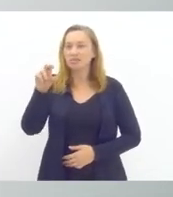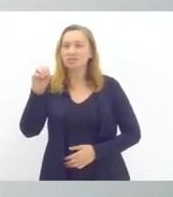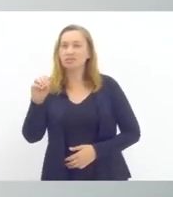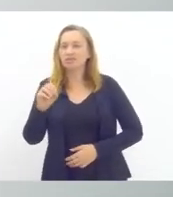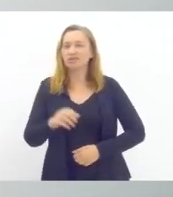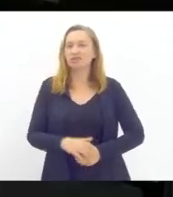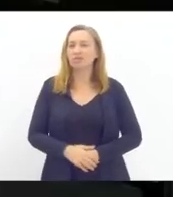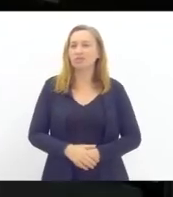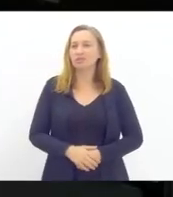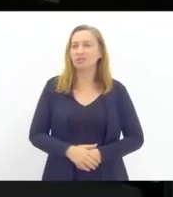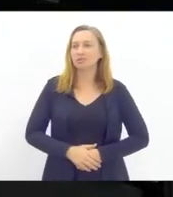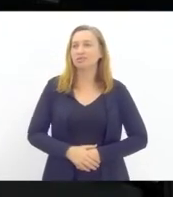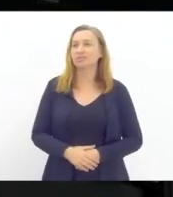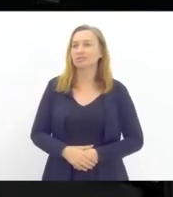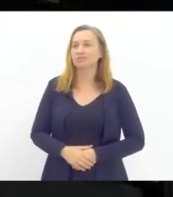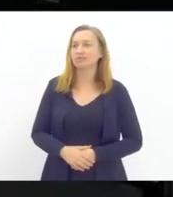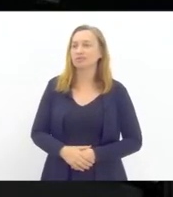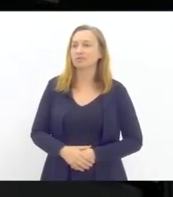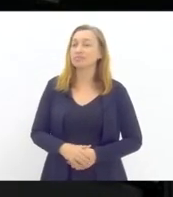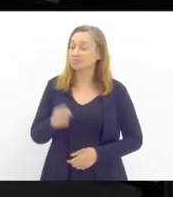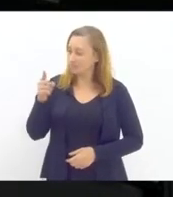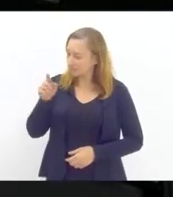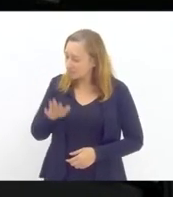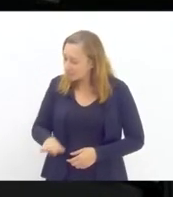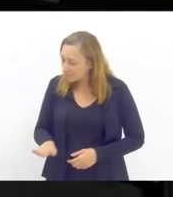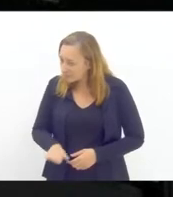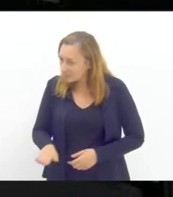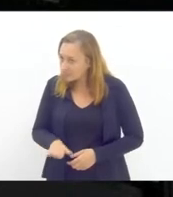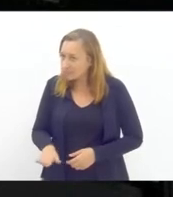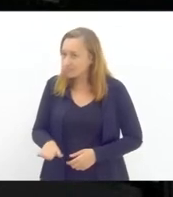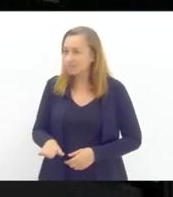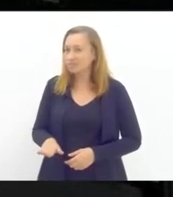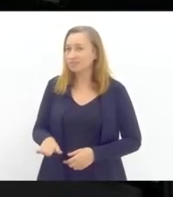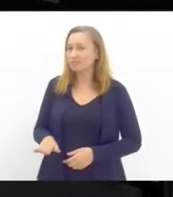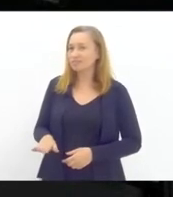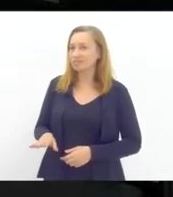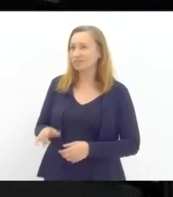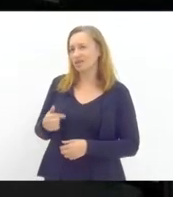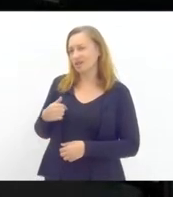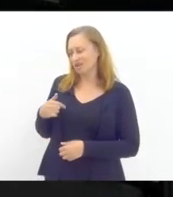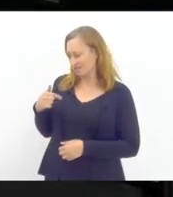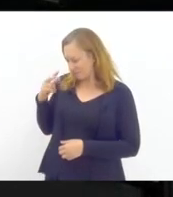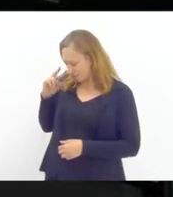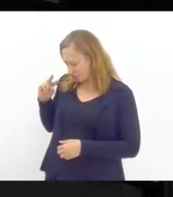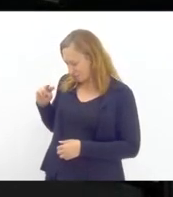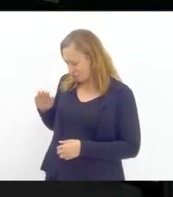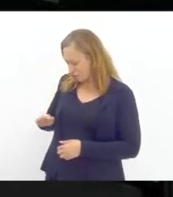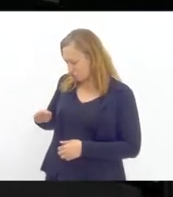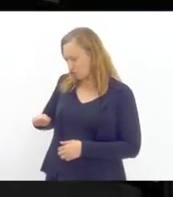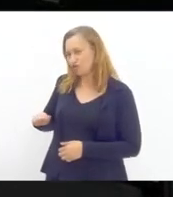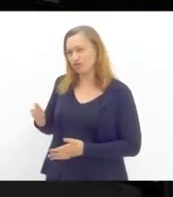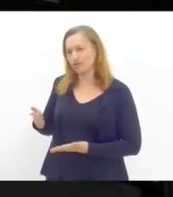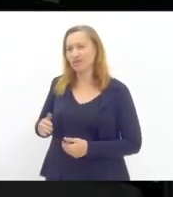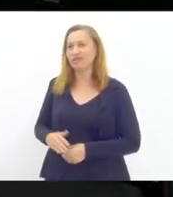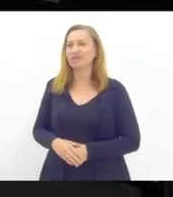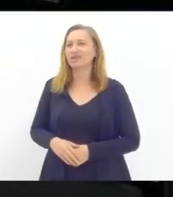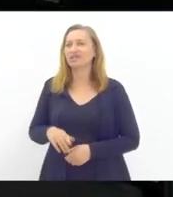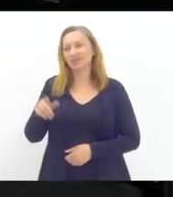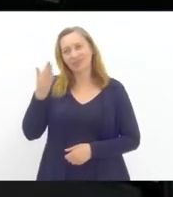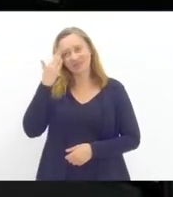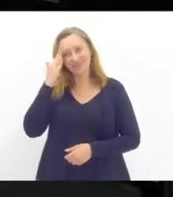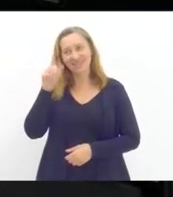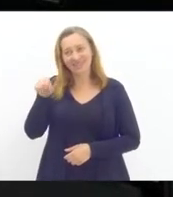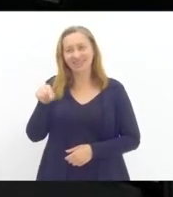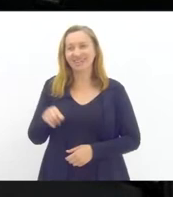Paulo ganime você é pequenininho assim eu fui passando assim também nervoso né aí enfim mas você entende